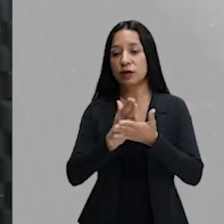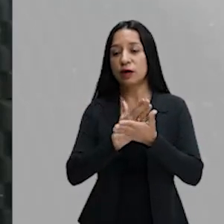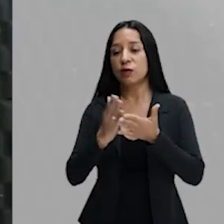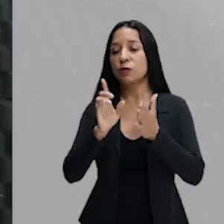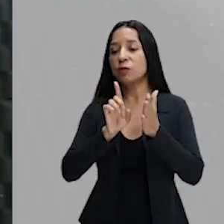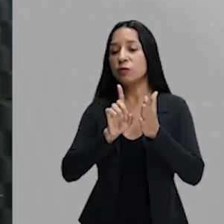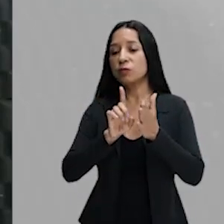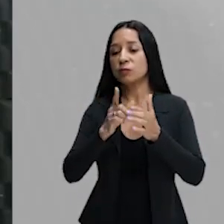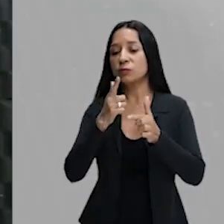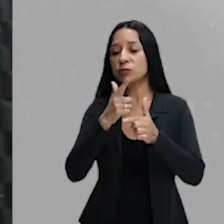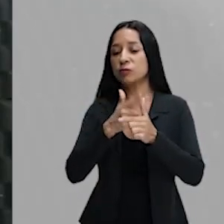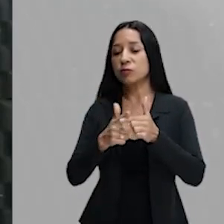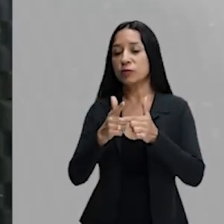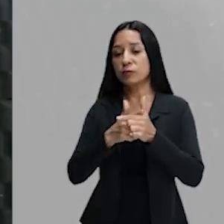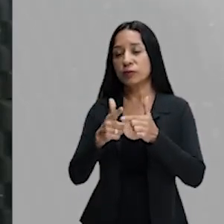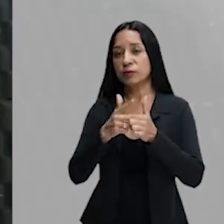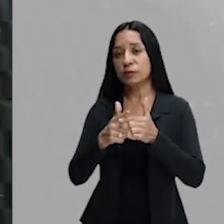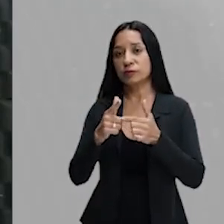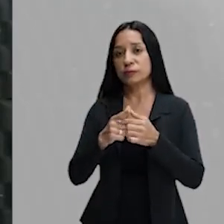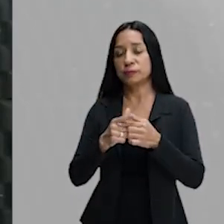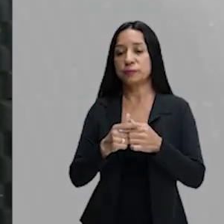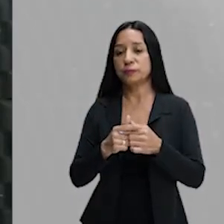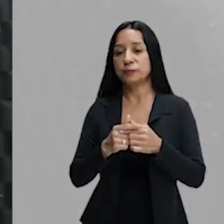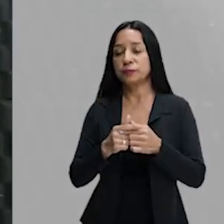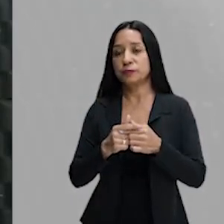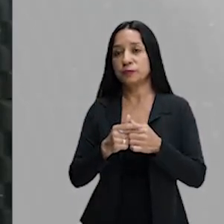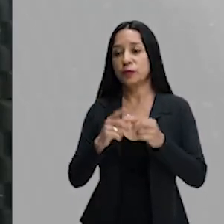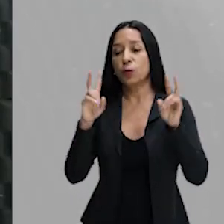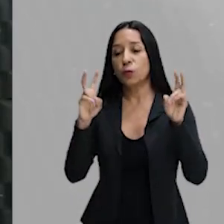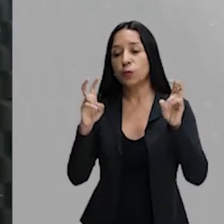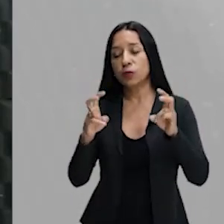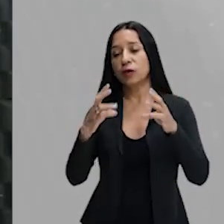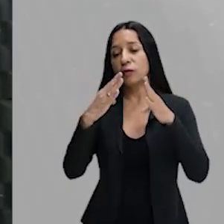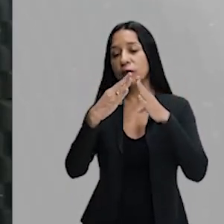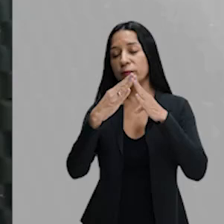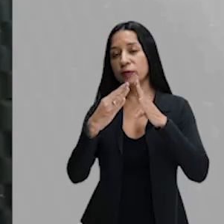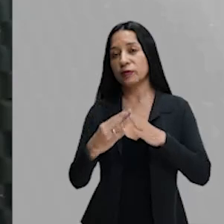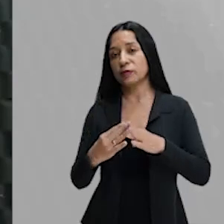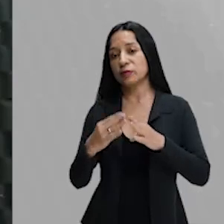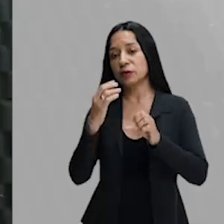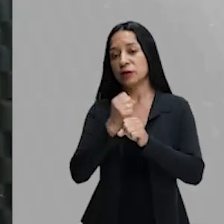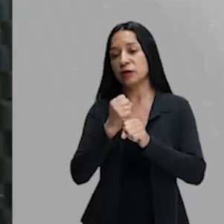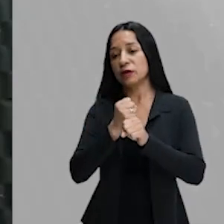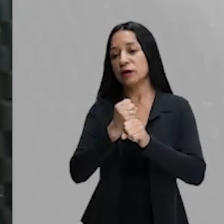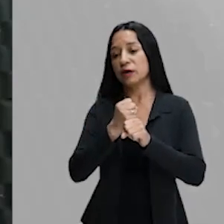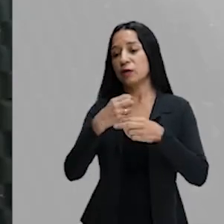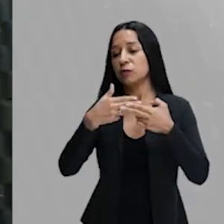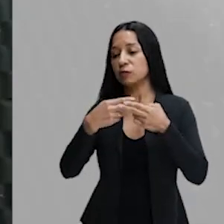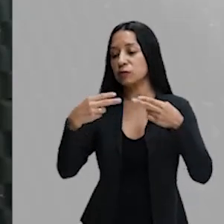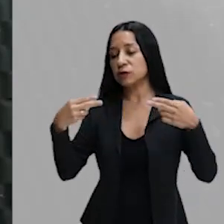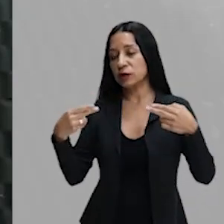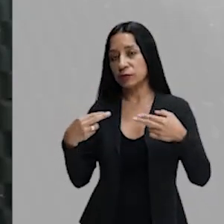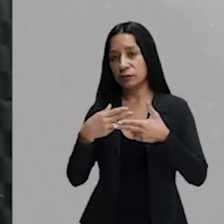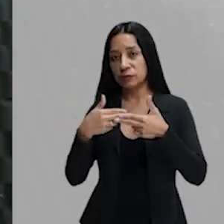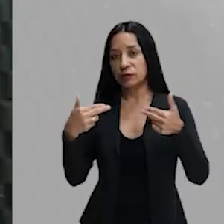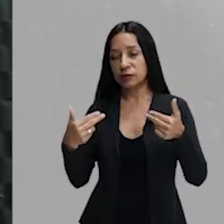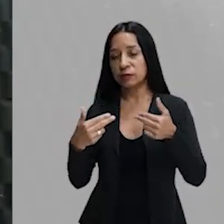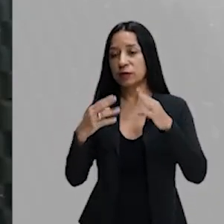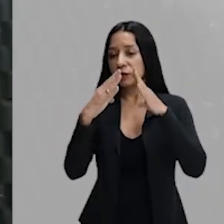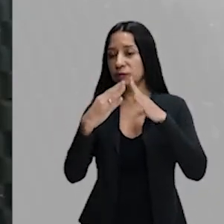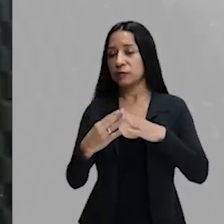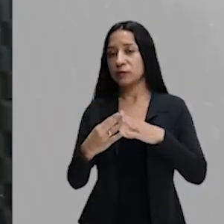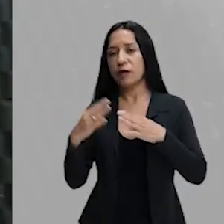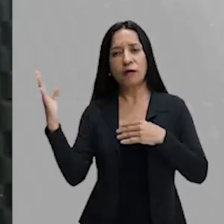alguns probleminhas envolvendo pirâmide, certo? Cálculo dos elementos da pirâmide. Beleza? Então vem comigo,